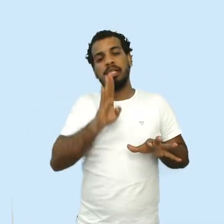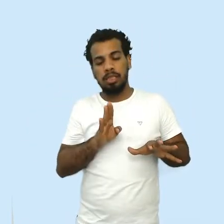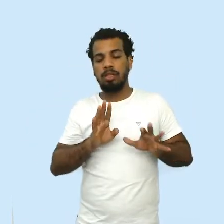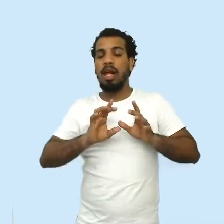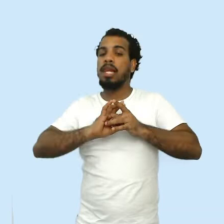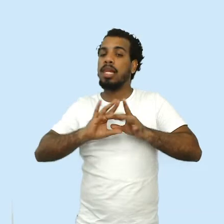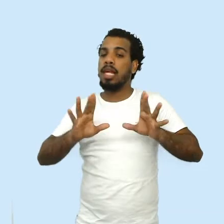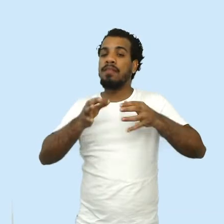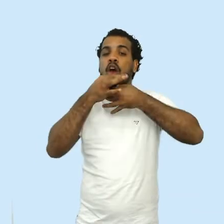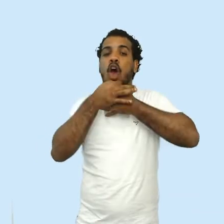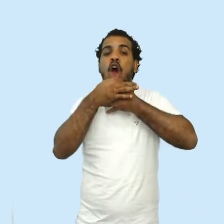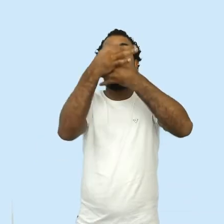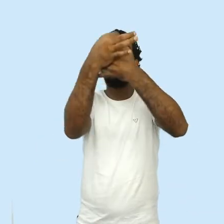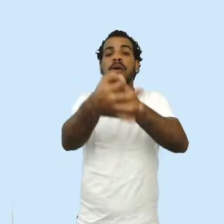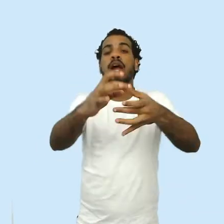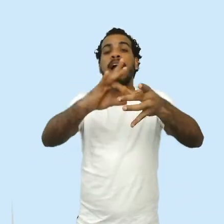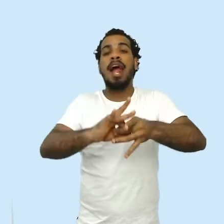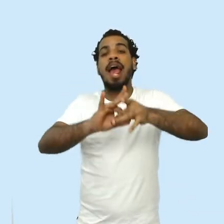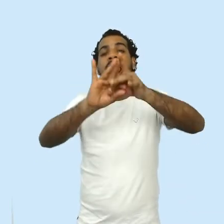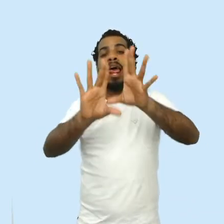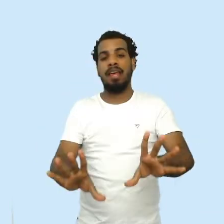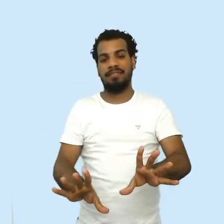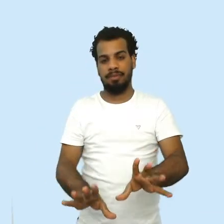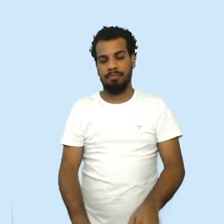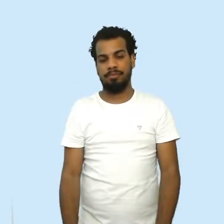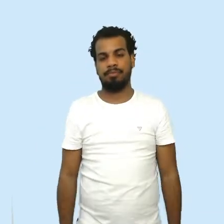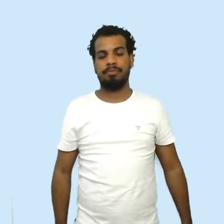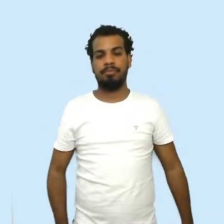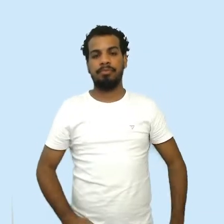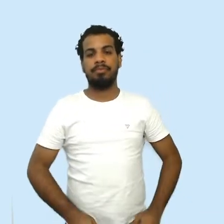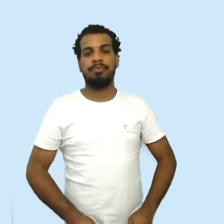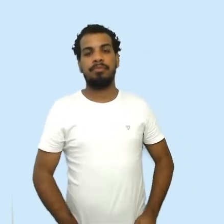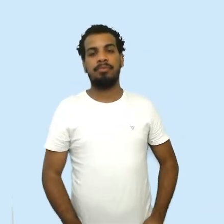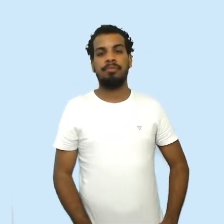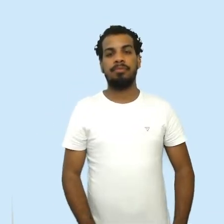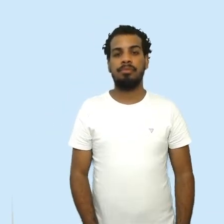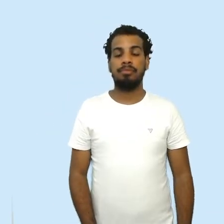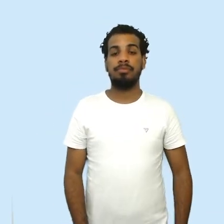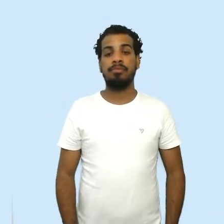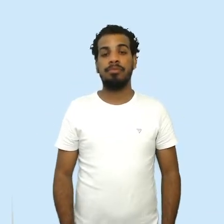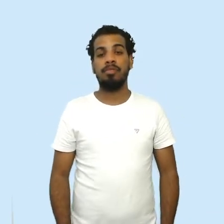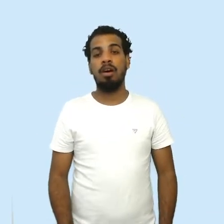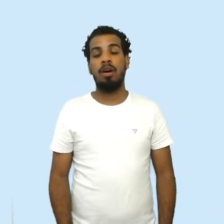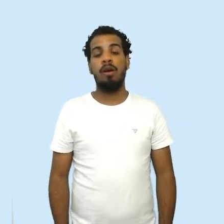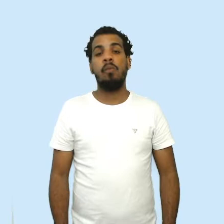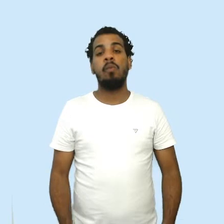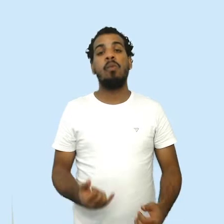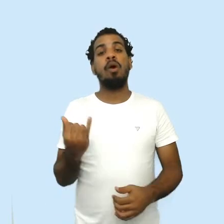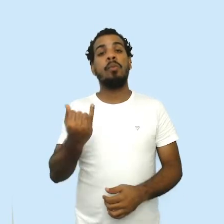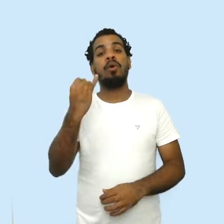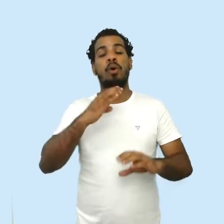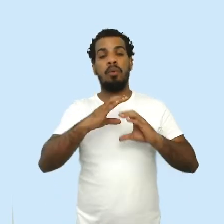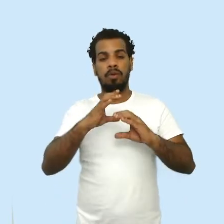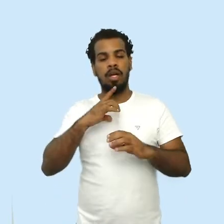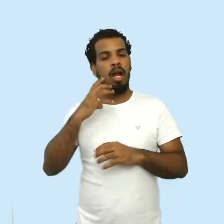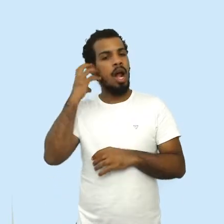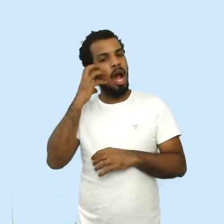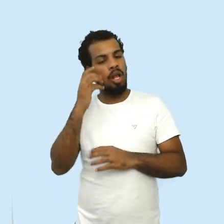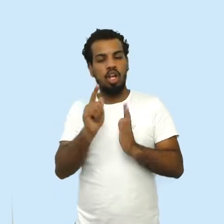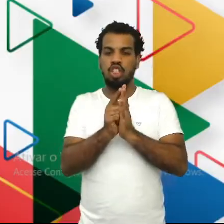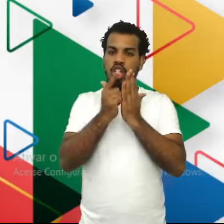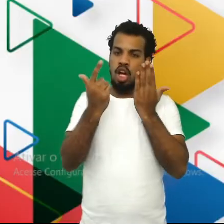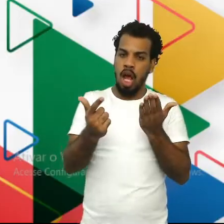suas opiniões, ok? Voltando a falar da importância da comunicação, a gente vai ter o rádio, o jornal, o telefone,